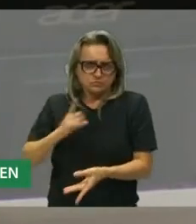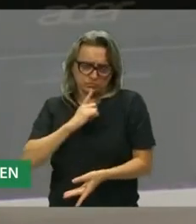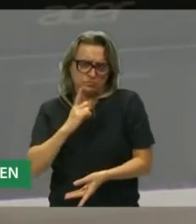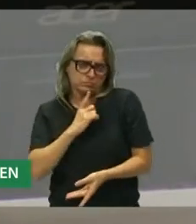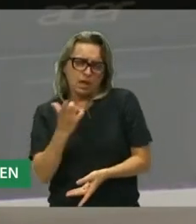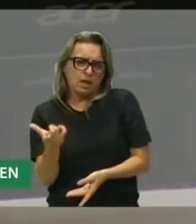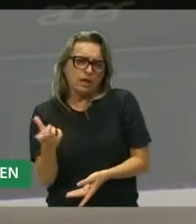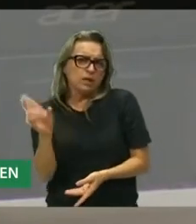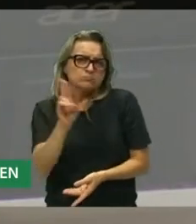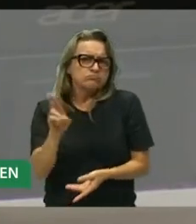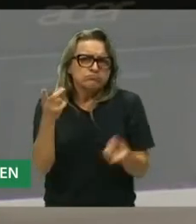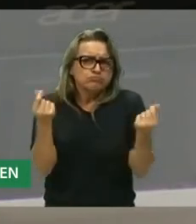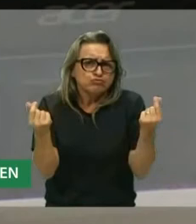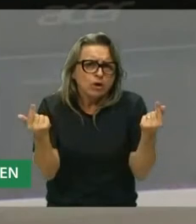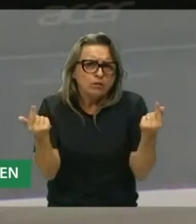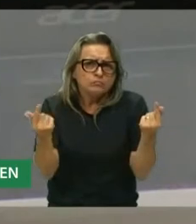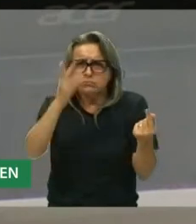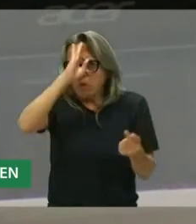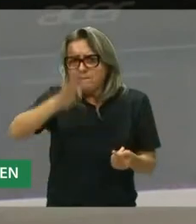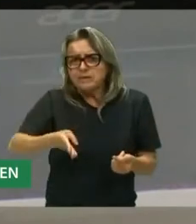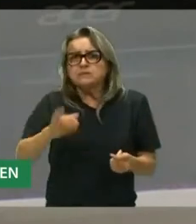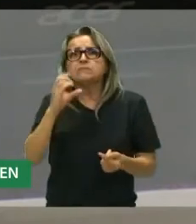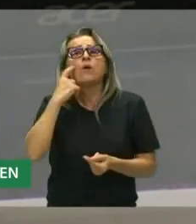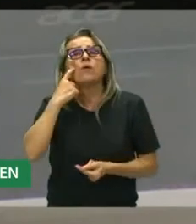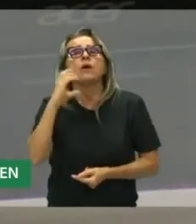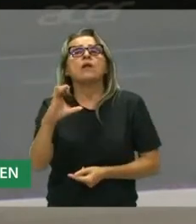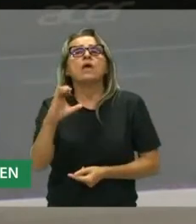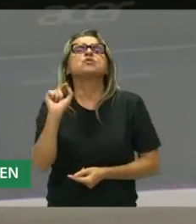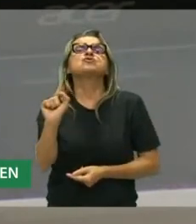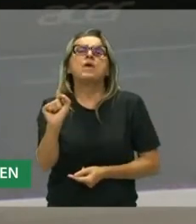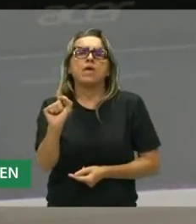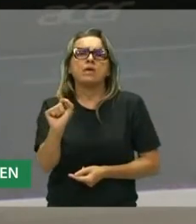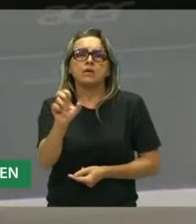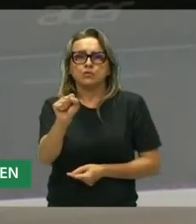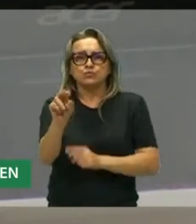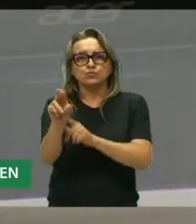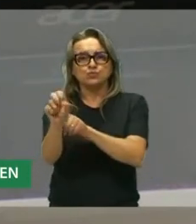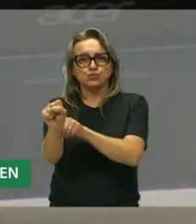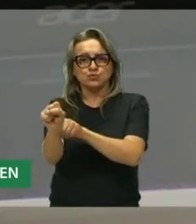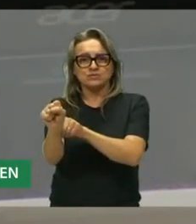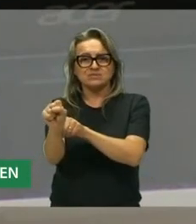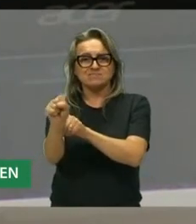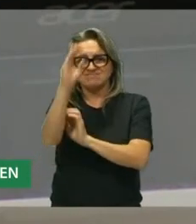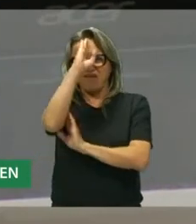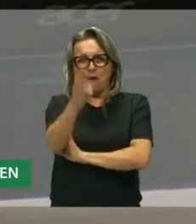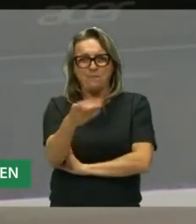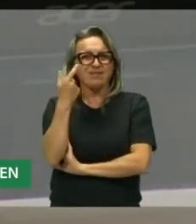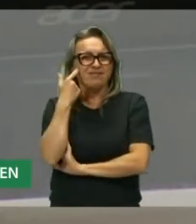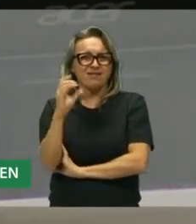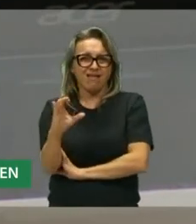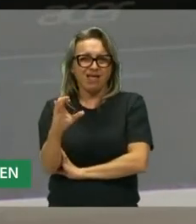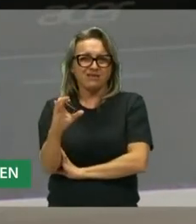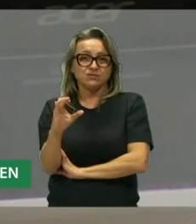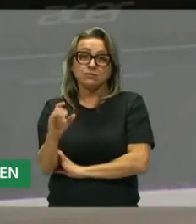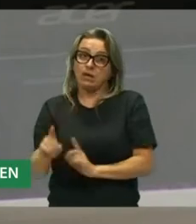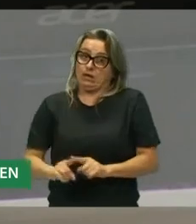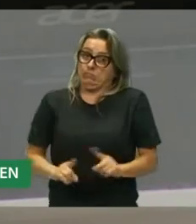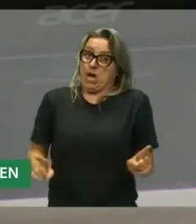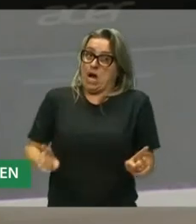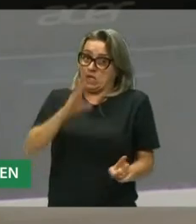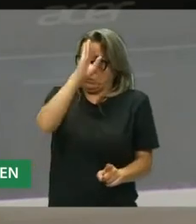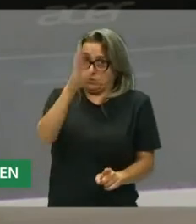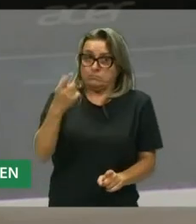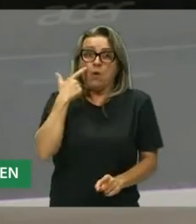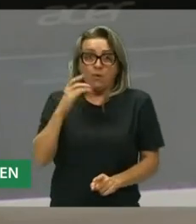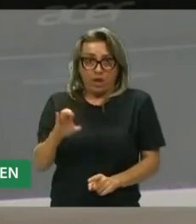nosso principal cliente chama-se SUS. Só que o nosso principal cliente, ele tem uma tabela que não é reajustada há